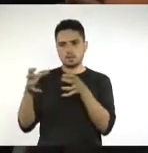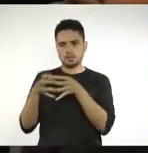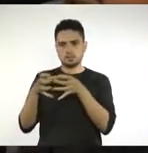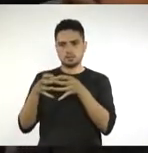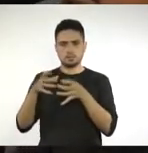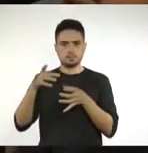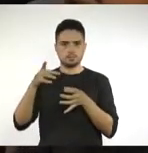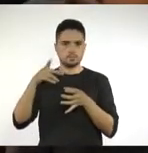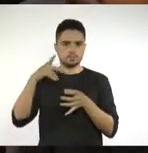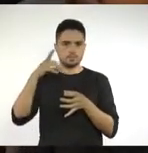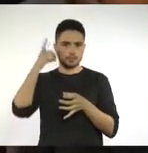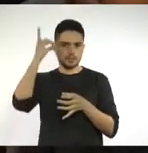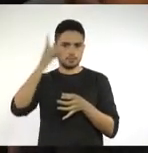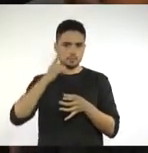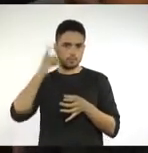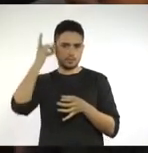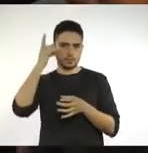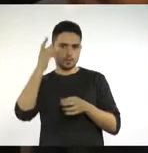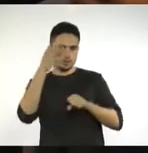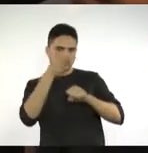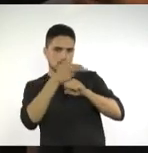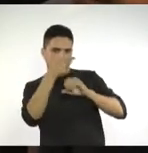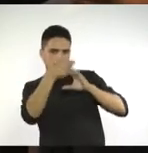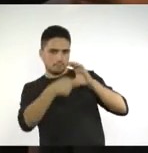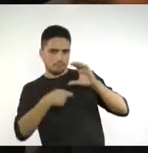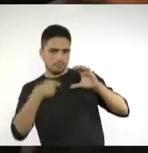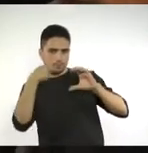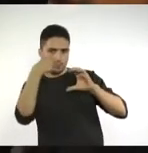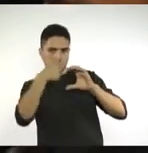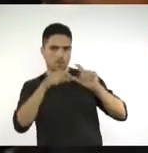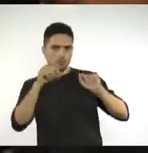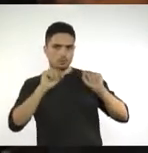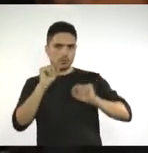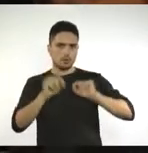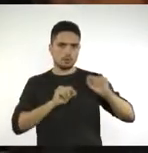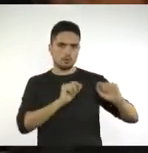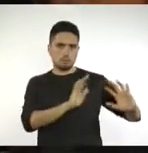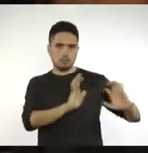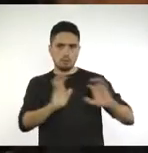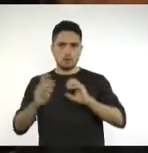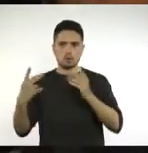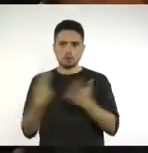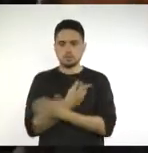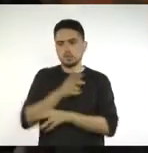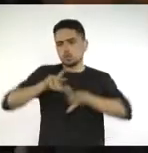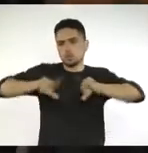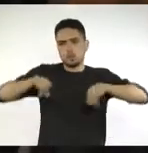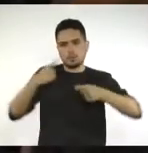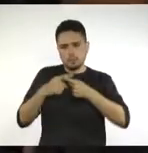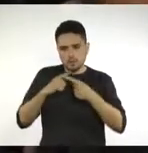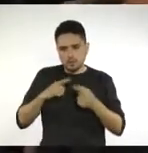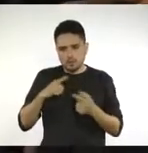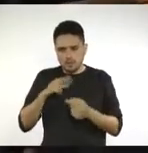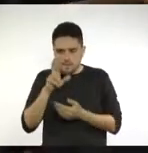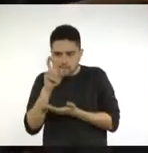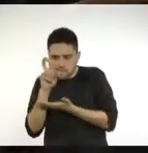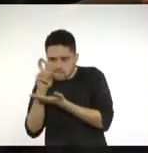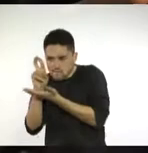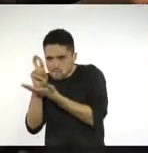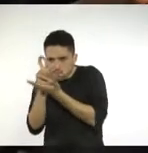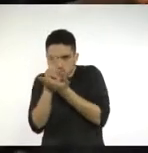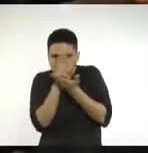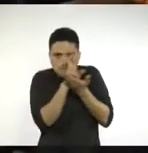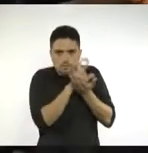um trecho do que está acontecendo aqui no plenário seja algo de espionagem. Acho que qualquer